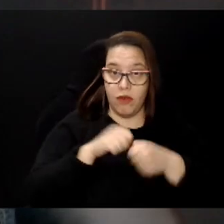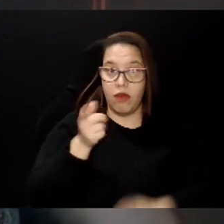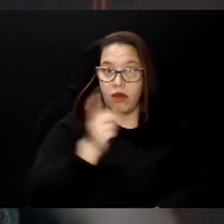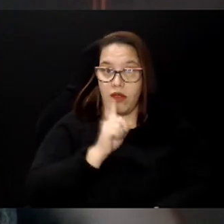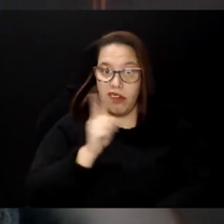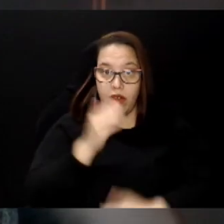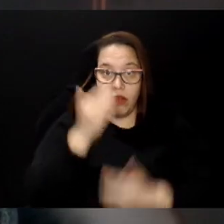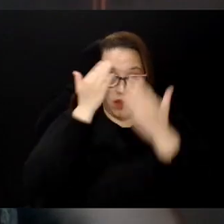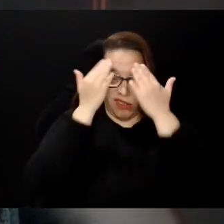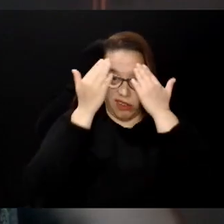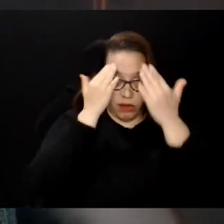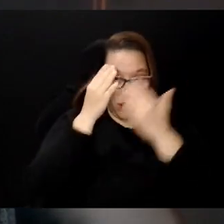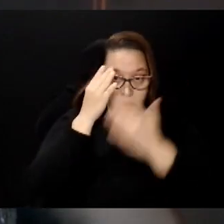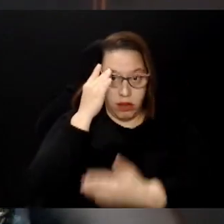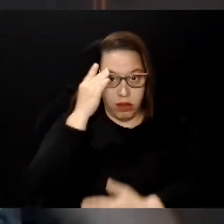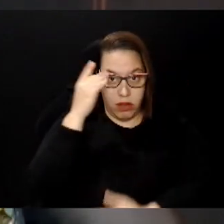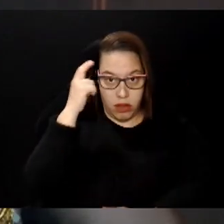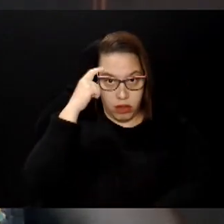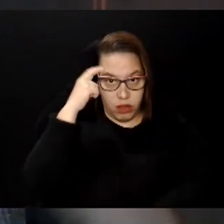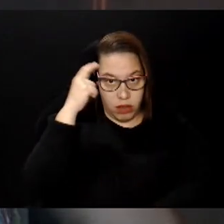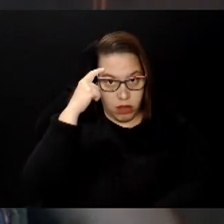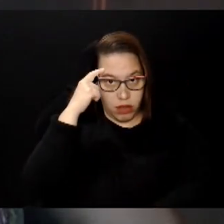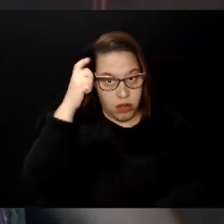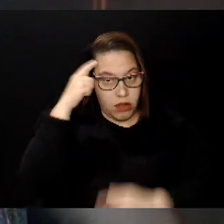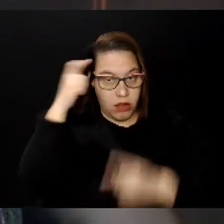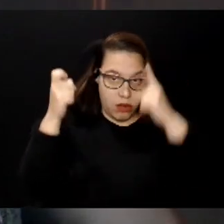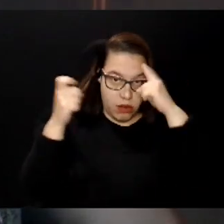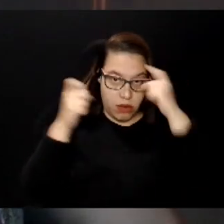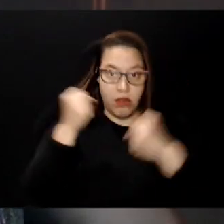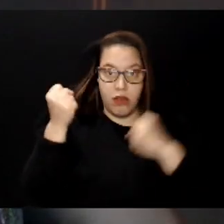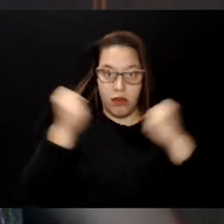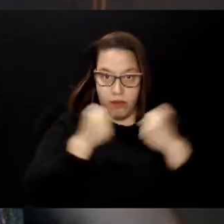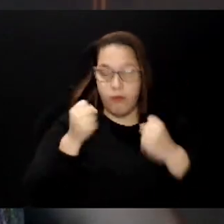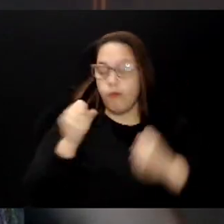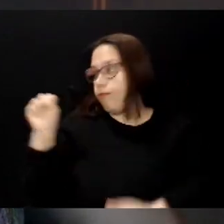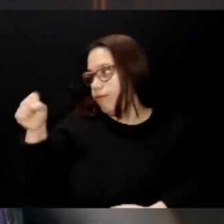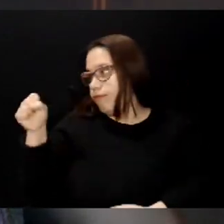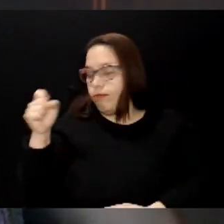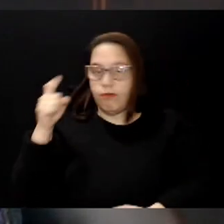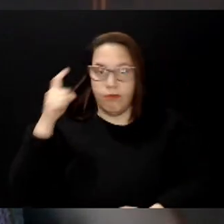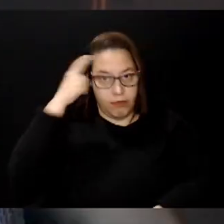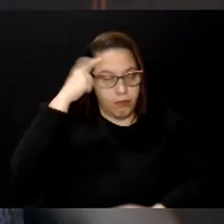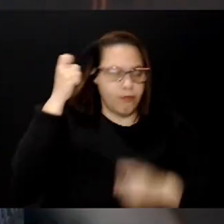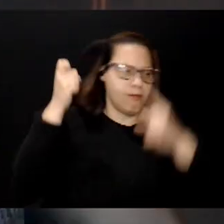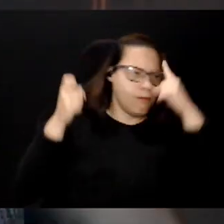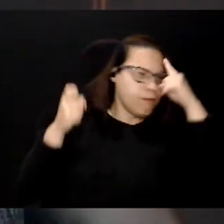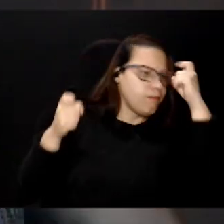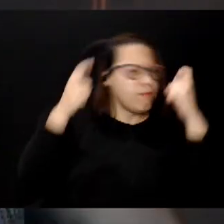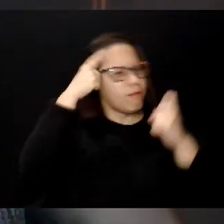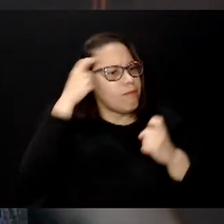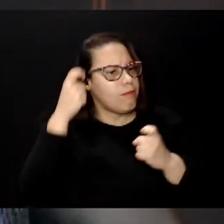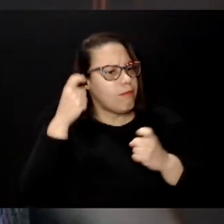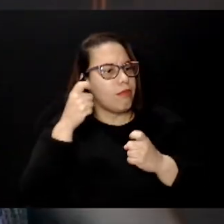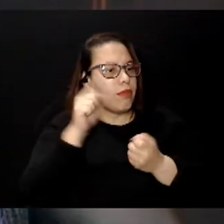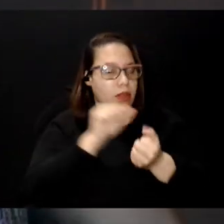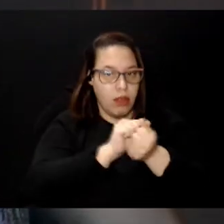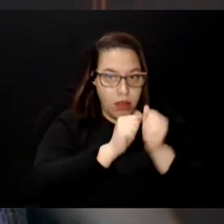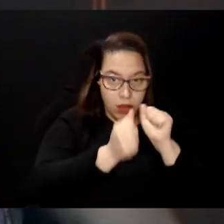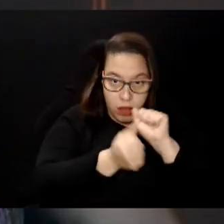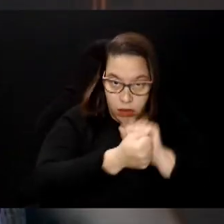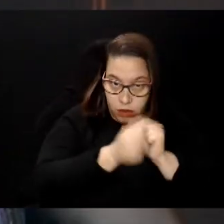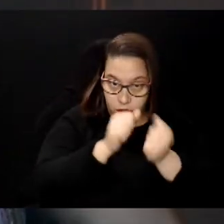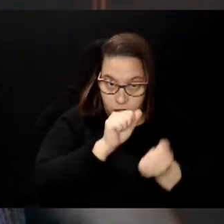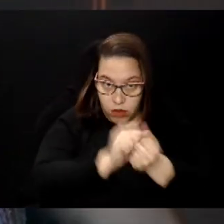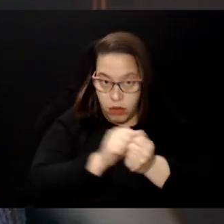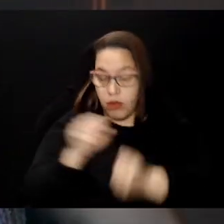Às vezes me dá uma ideia, eu dirijo muito. Às vezes eu tenho uma ideia e eu quero lapidar aquela ideia. E aí eu